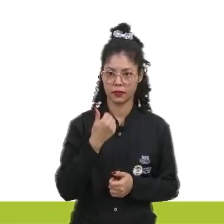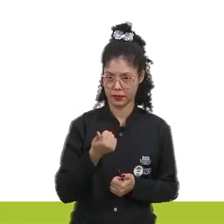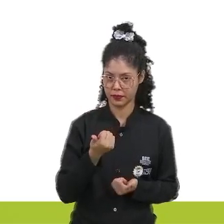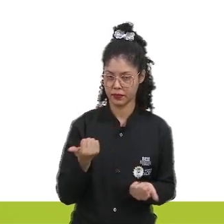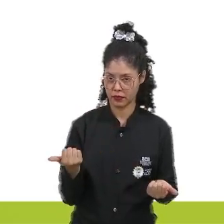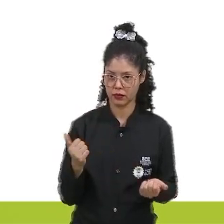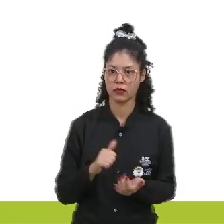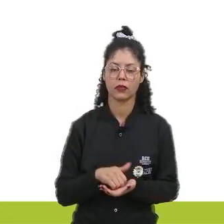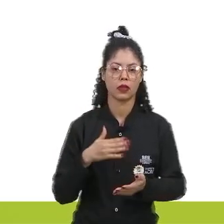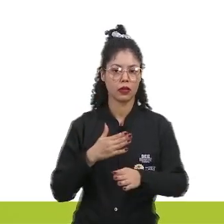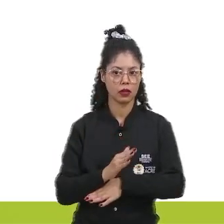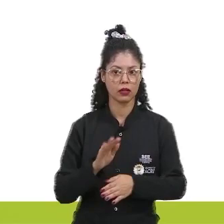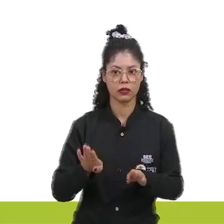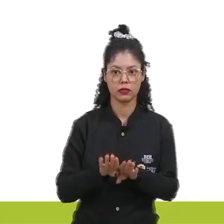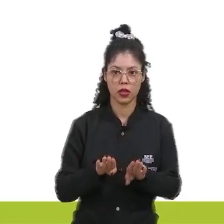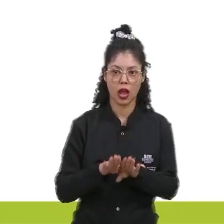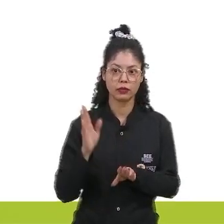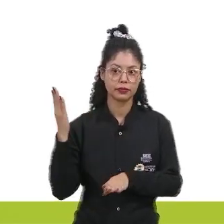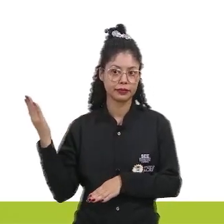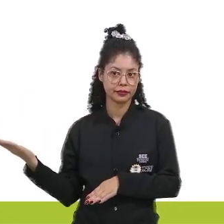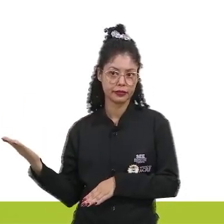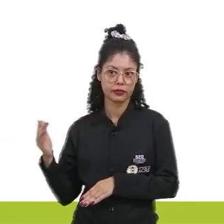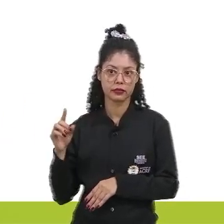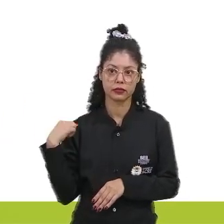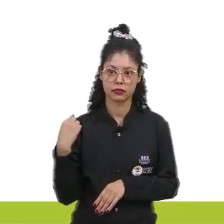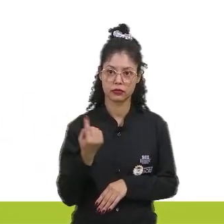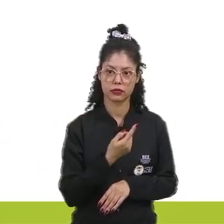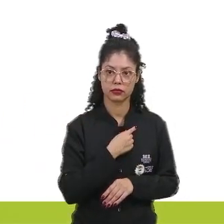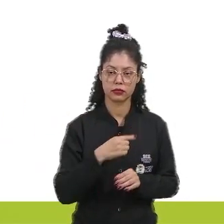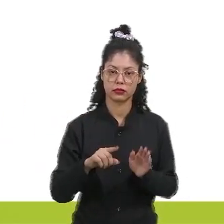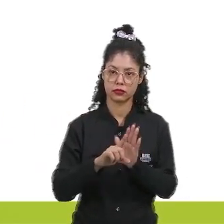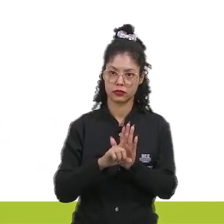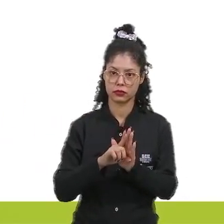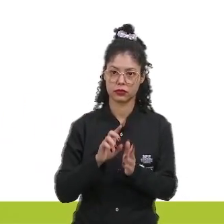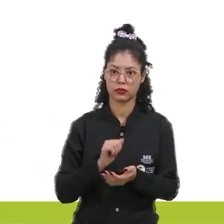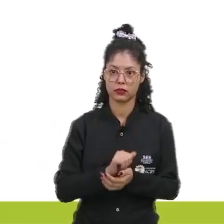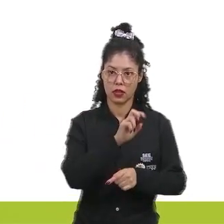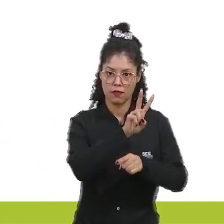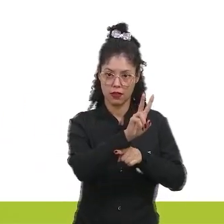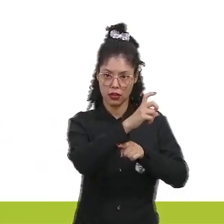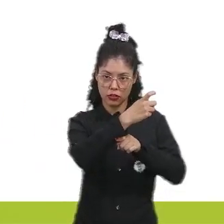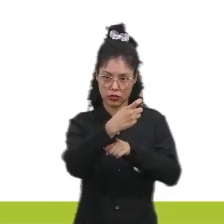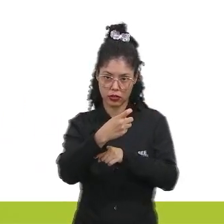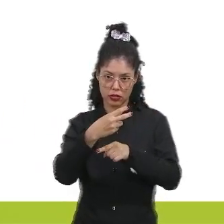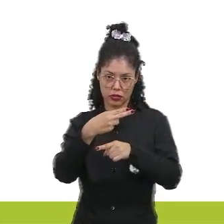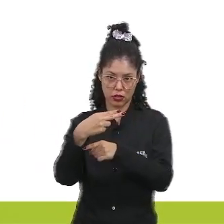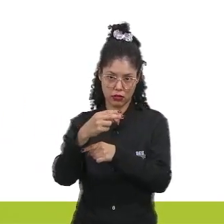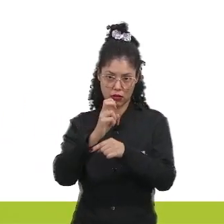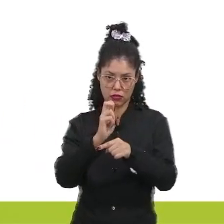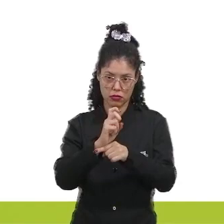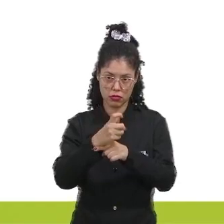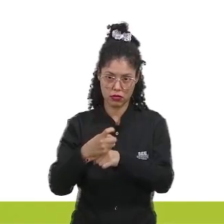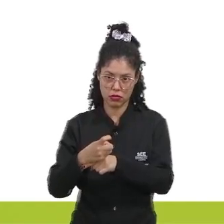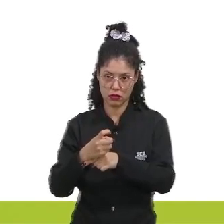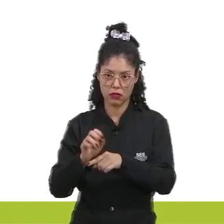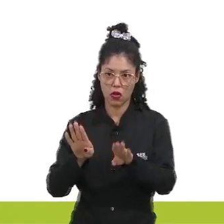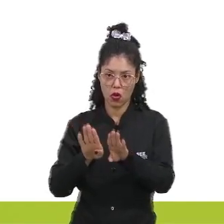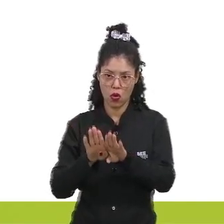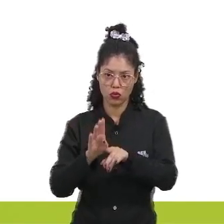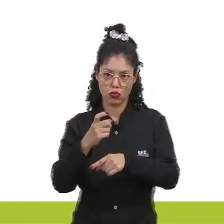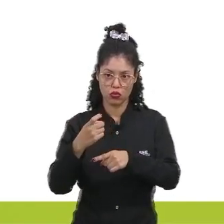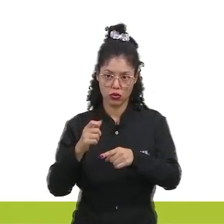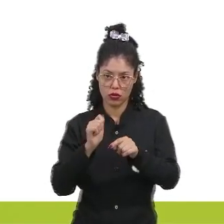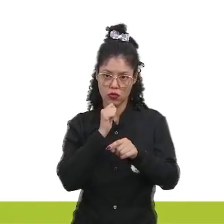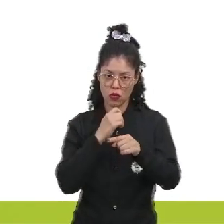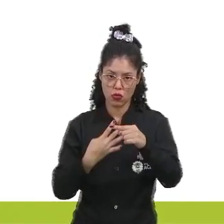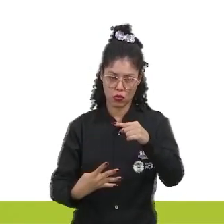Então, essa aqui, ó, essa aqui vai ser a nossa lei de formação. Ou seja, é a função que corresponde a esse gráfico. Professor, qual é